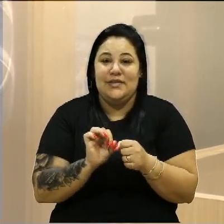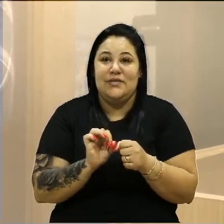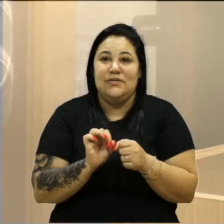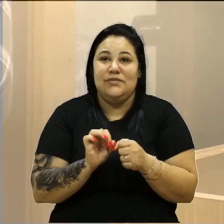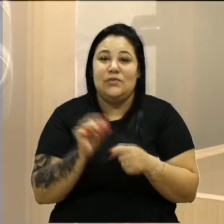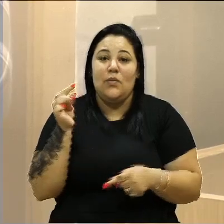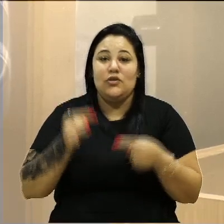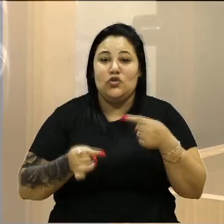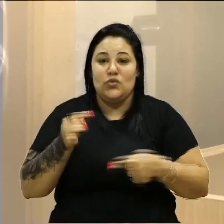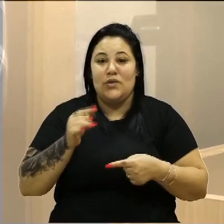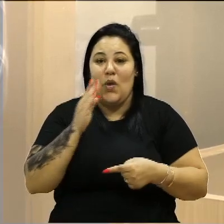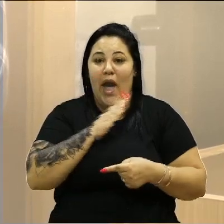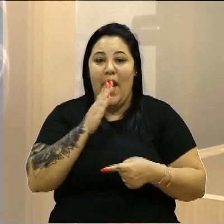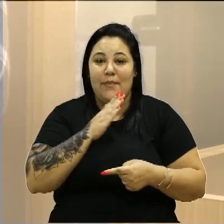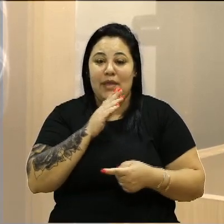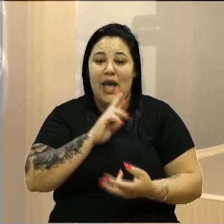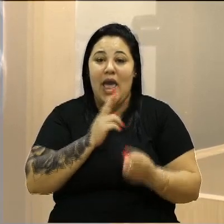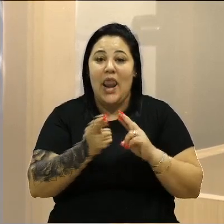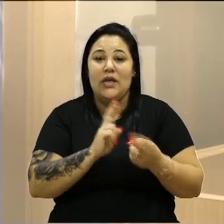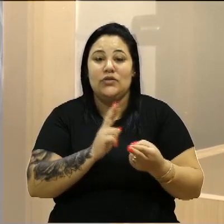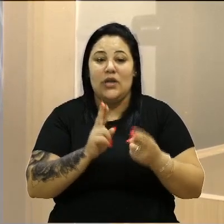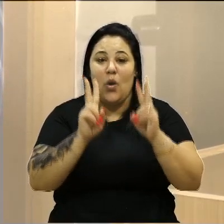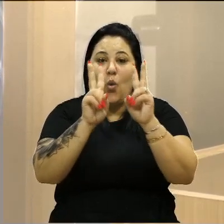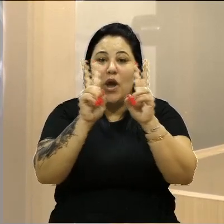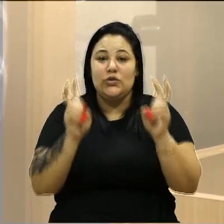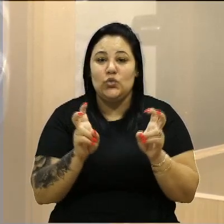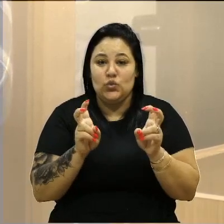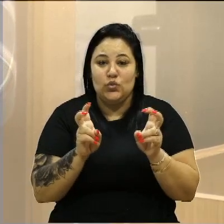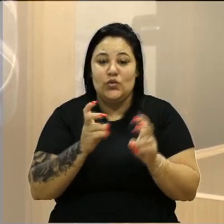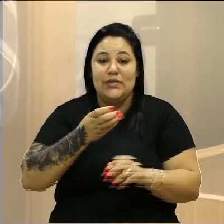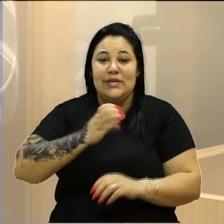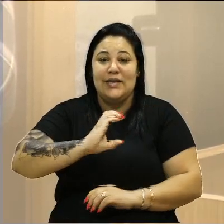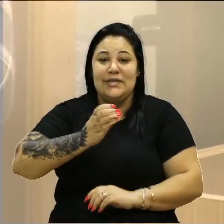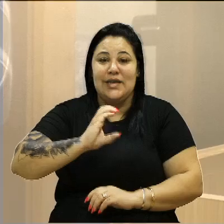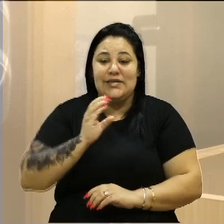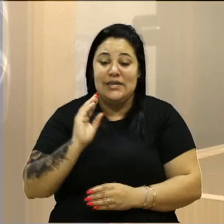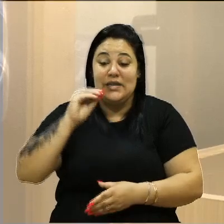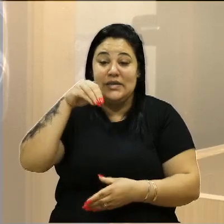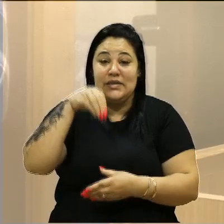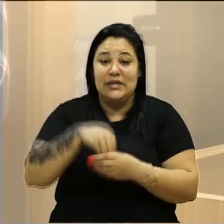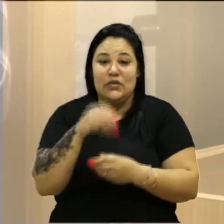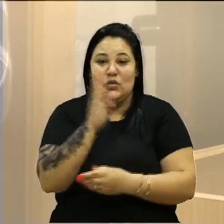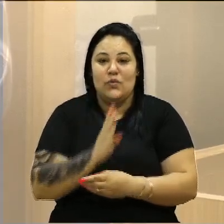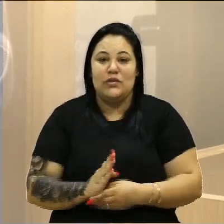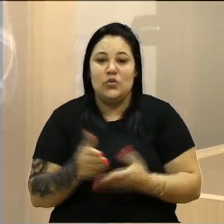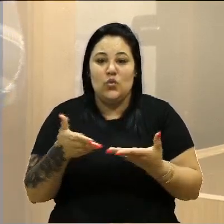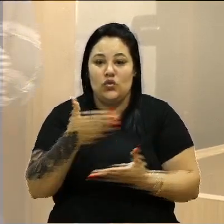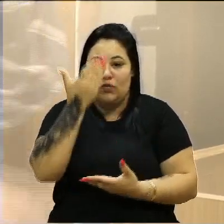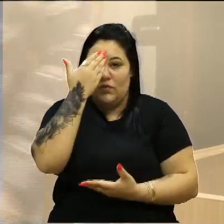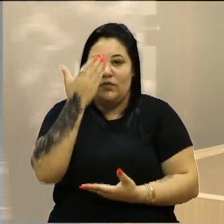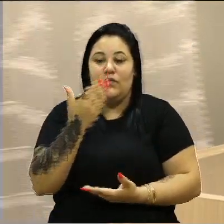uma discussão acerca da temática da ciência no Brasil atualmente. Obrigado.